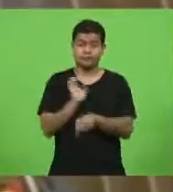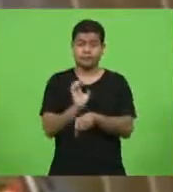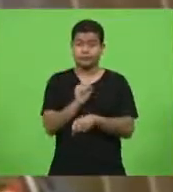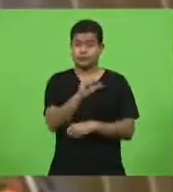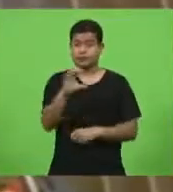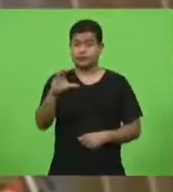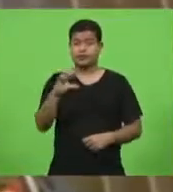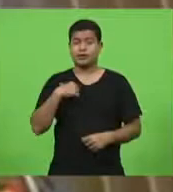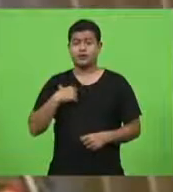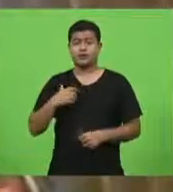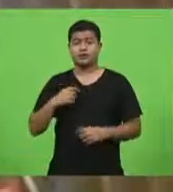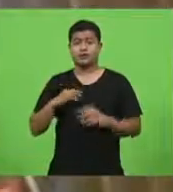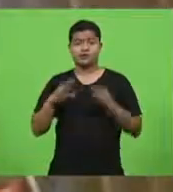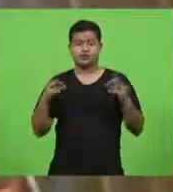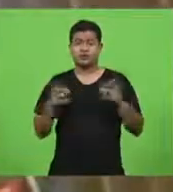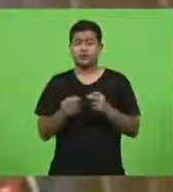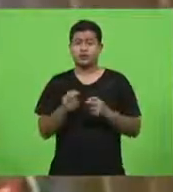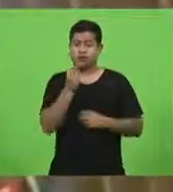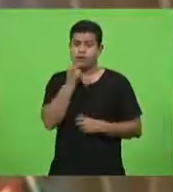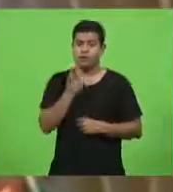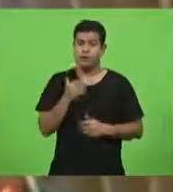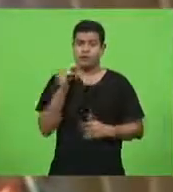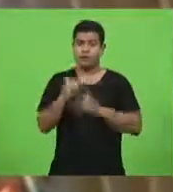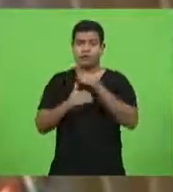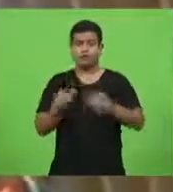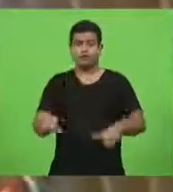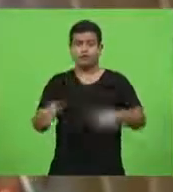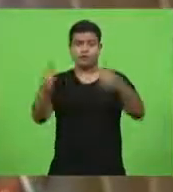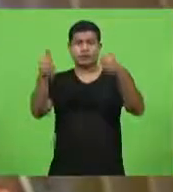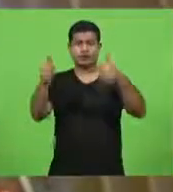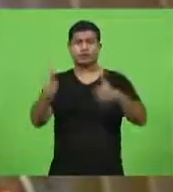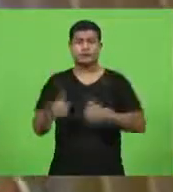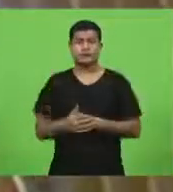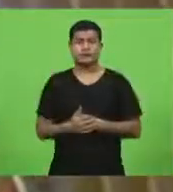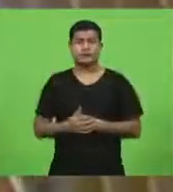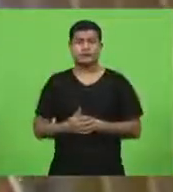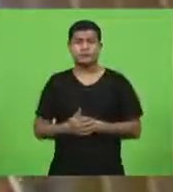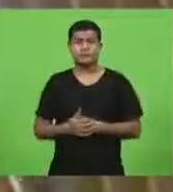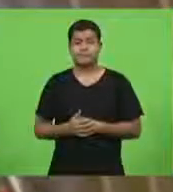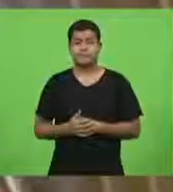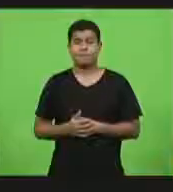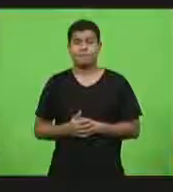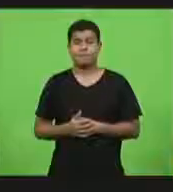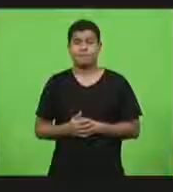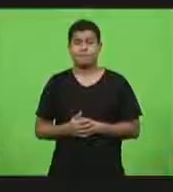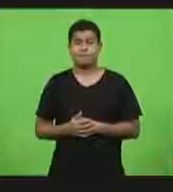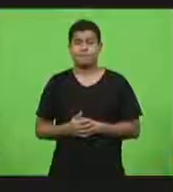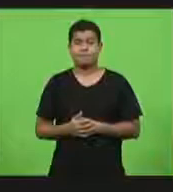e quem ganha somos todos nós, com a melhor segurança pública prestada em todo o Estado. Muito obrigado, estou sempre à disposição.